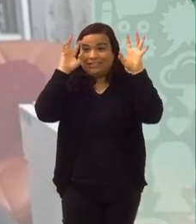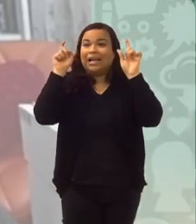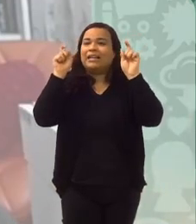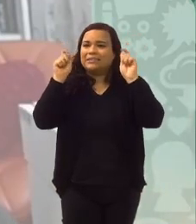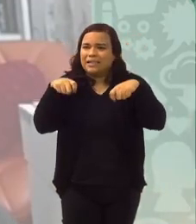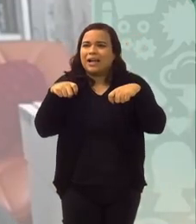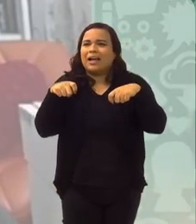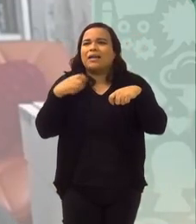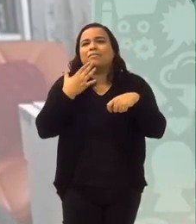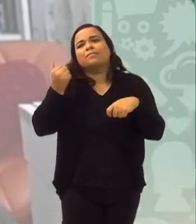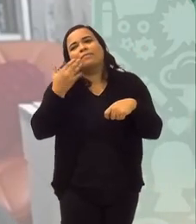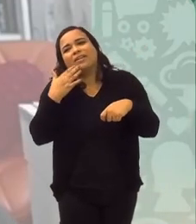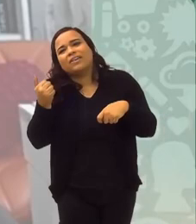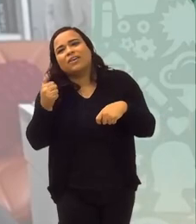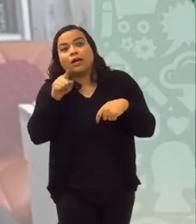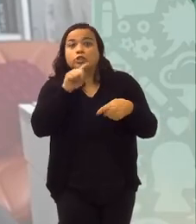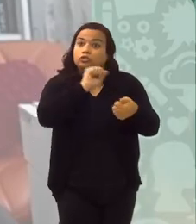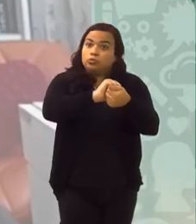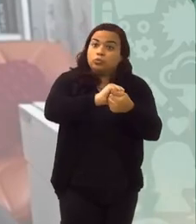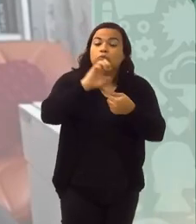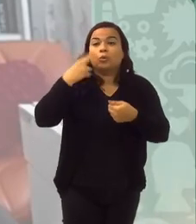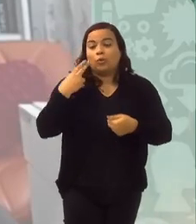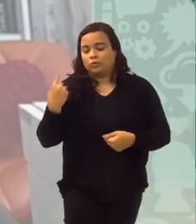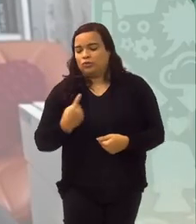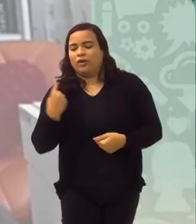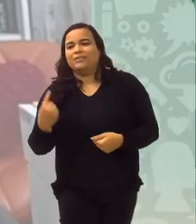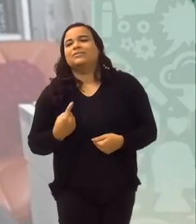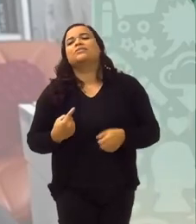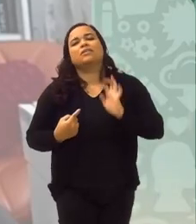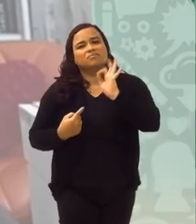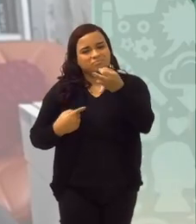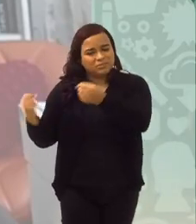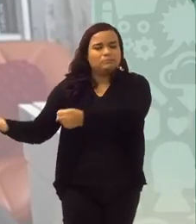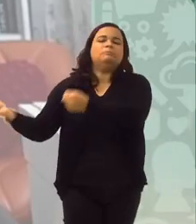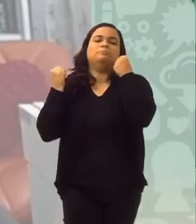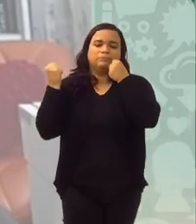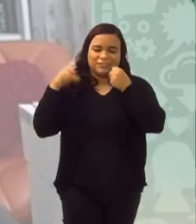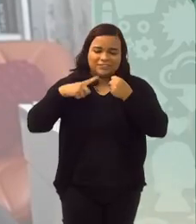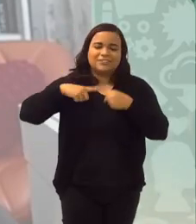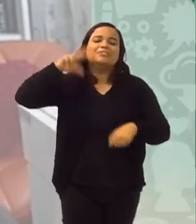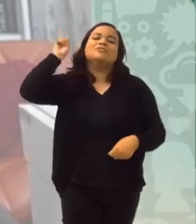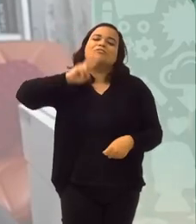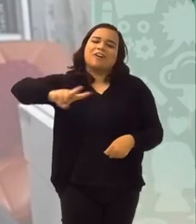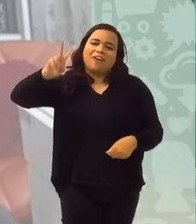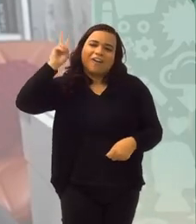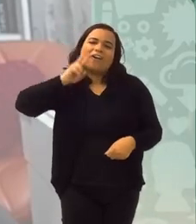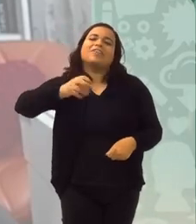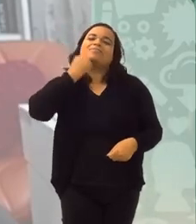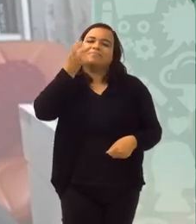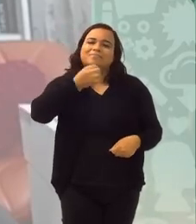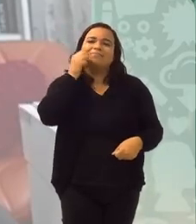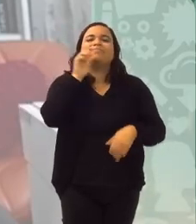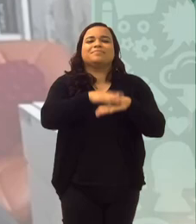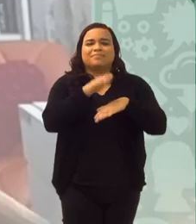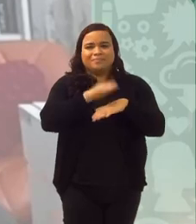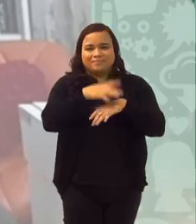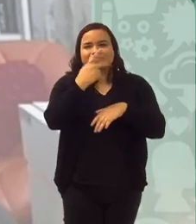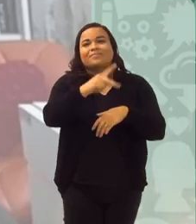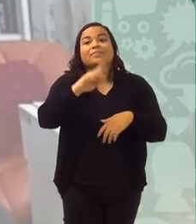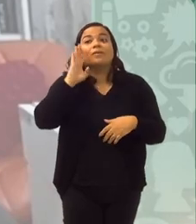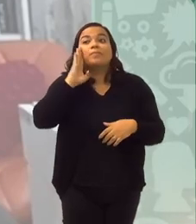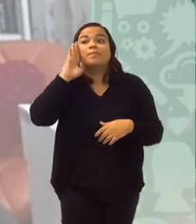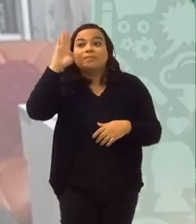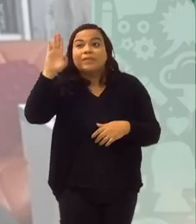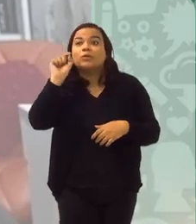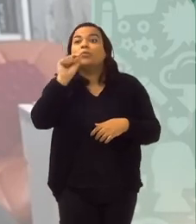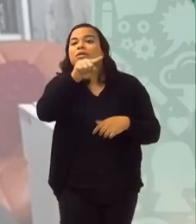e trabalhar isso com você ou sozinhas. Então, realmente, tem um poder muito grande as histórias